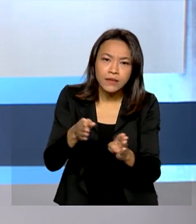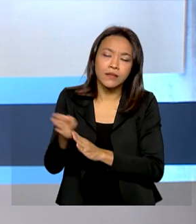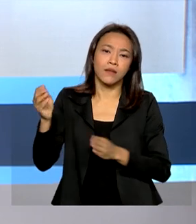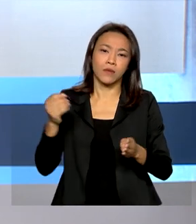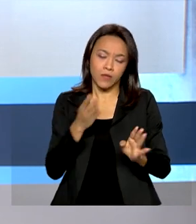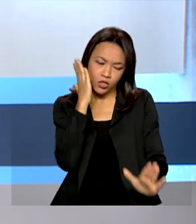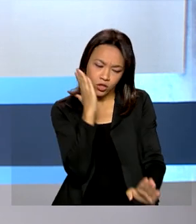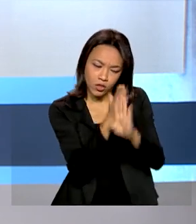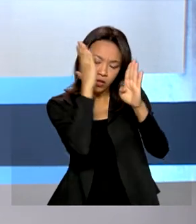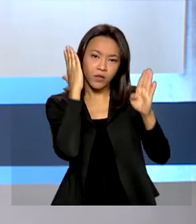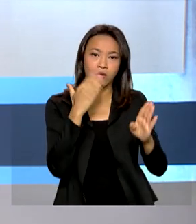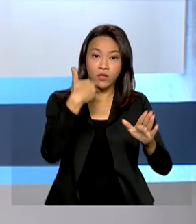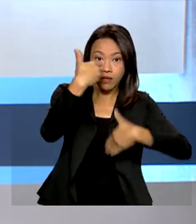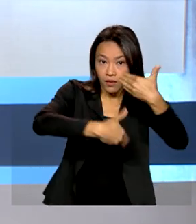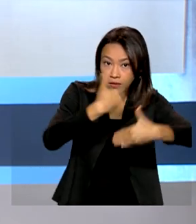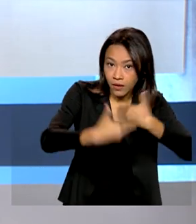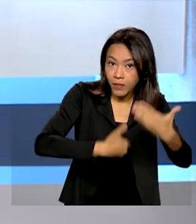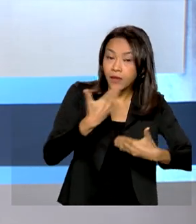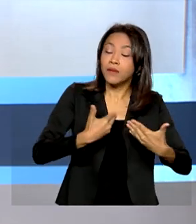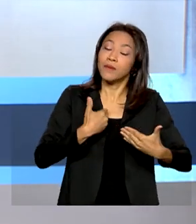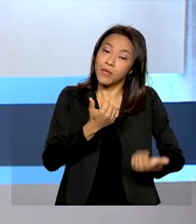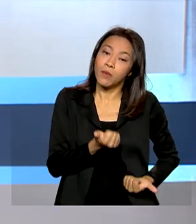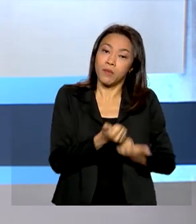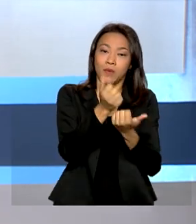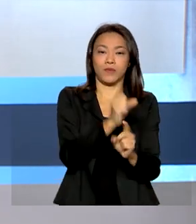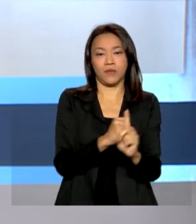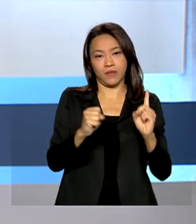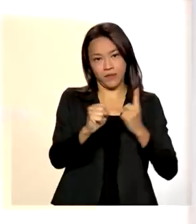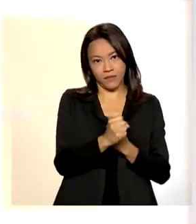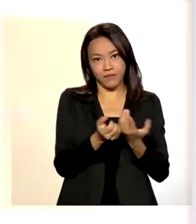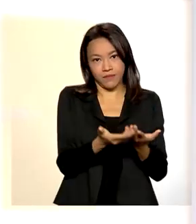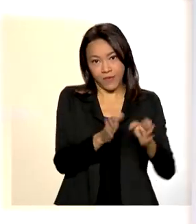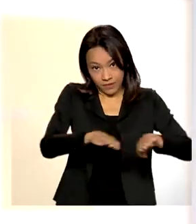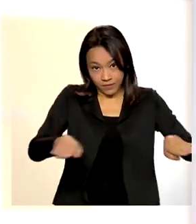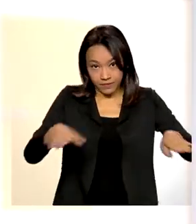precoce, tratamento e da assistência social.